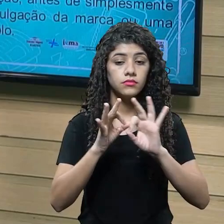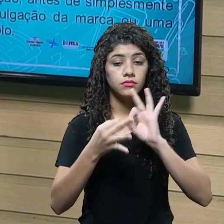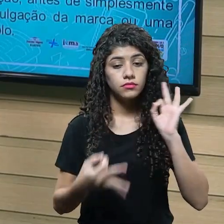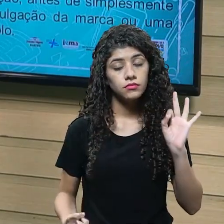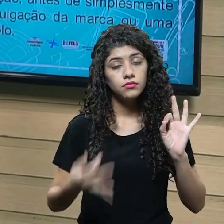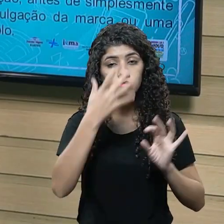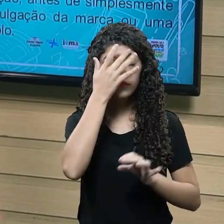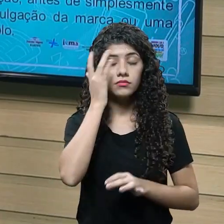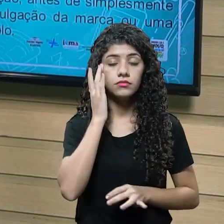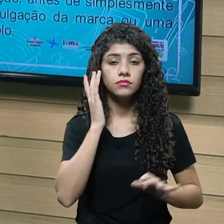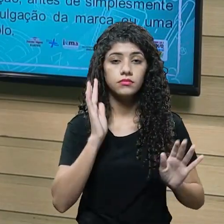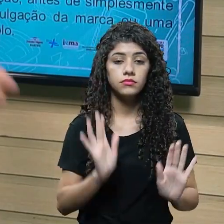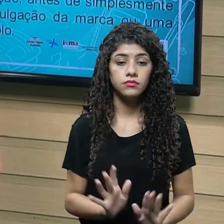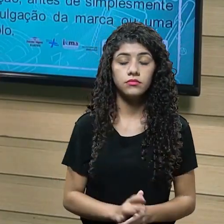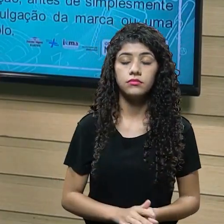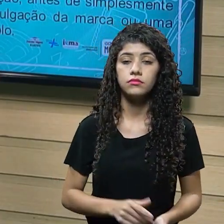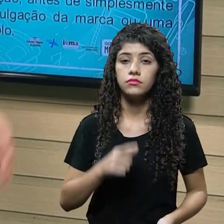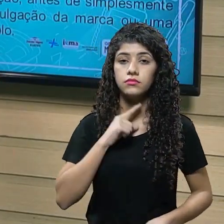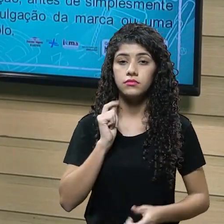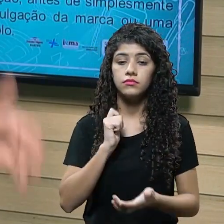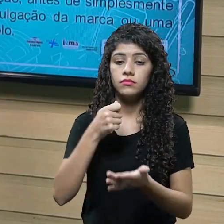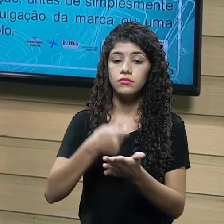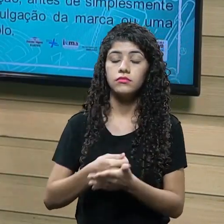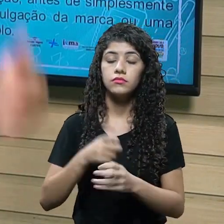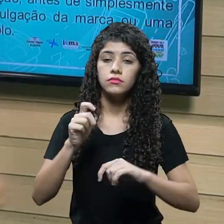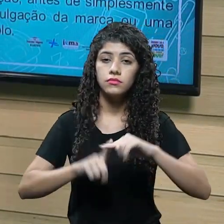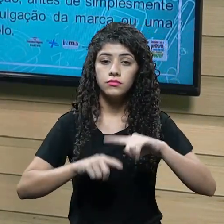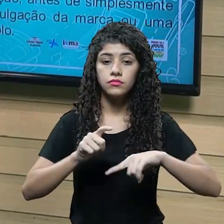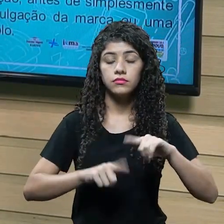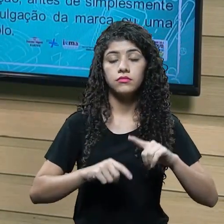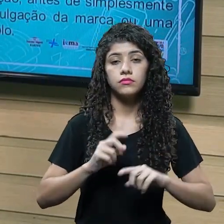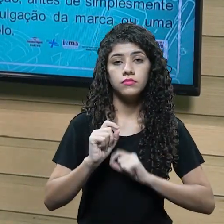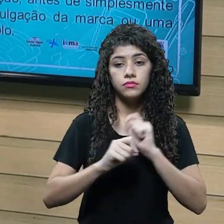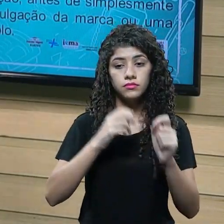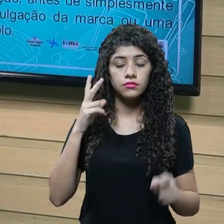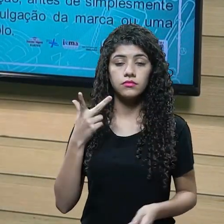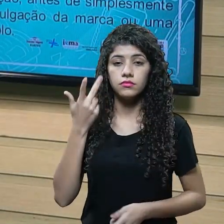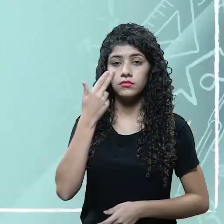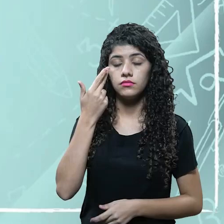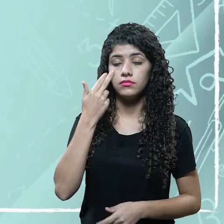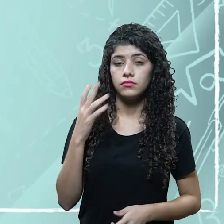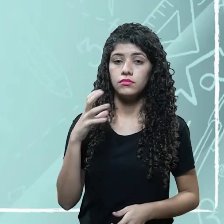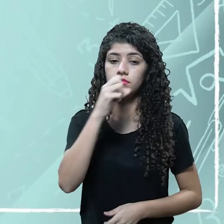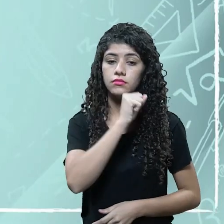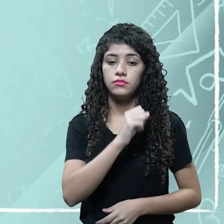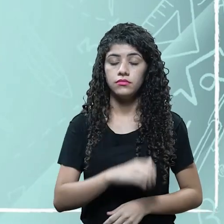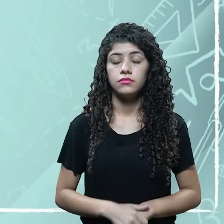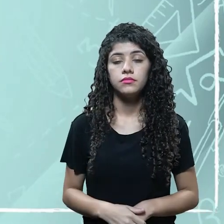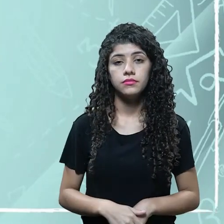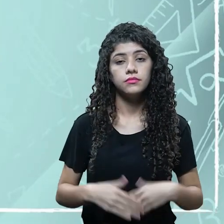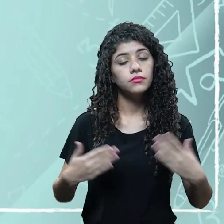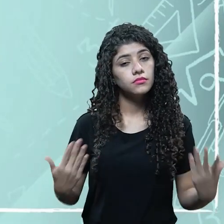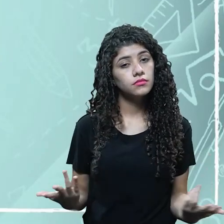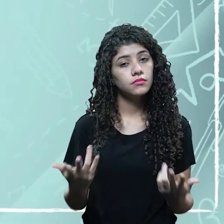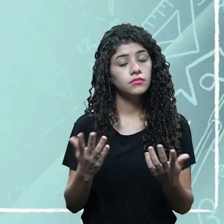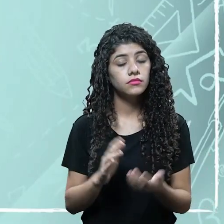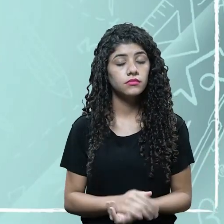comerciante varejista, fazendo com que ele adquira meu produto dentro do meu atacado com mais frequência, ok? Então, meus queridos,